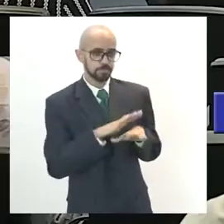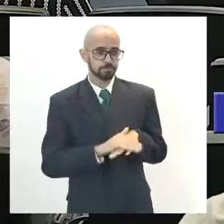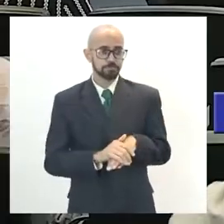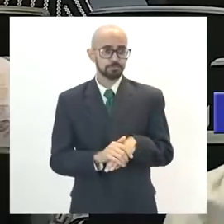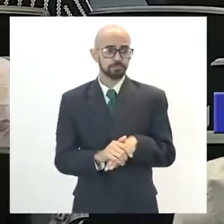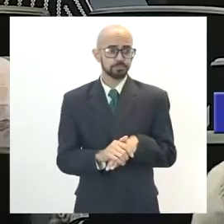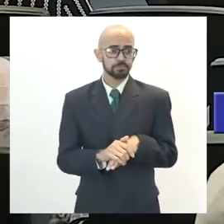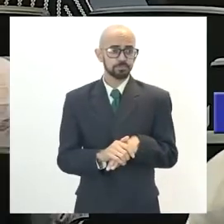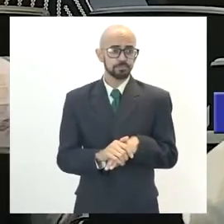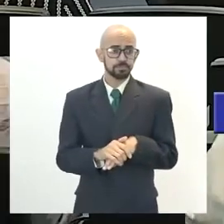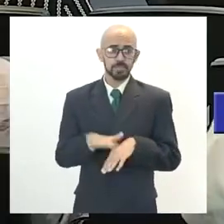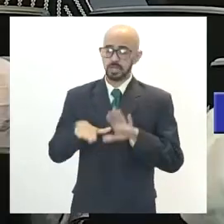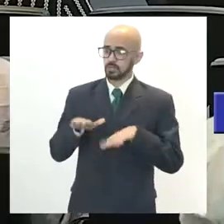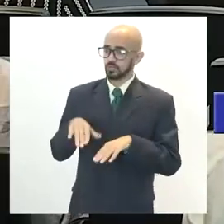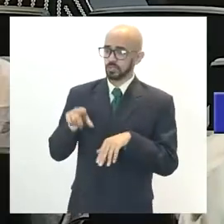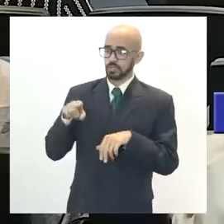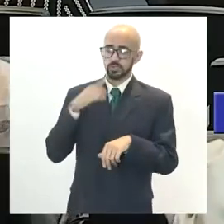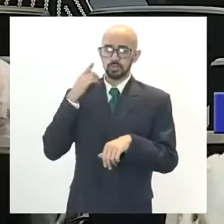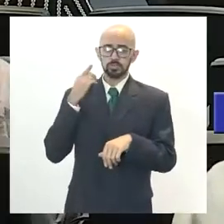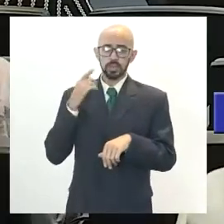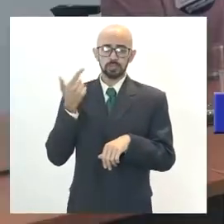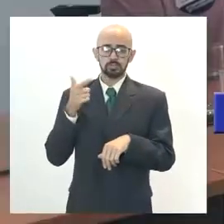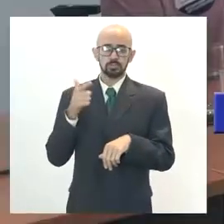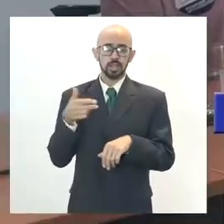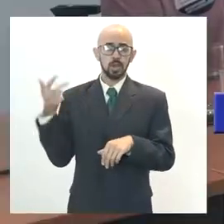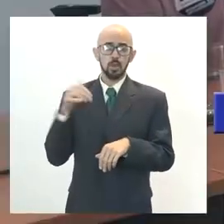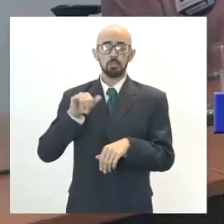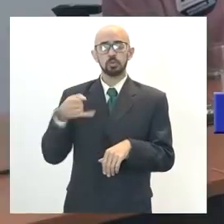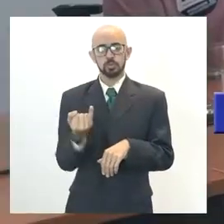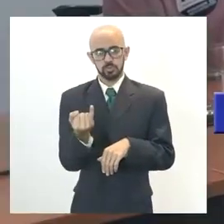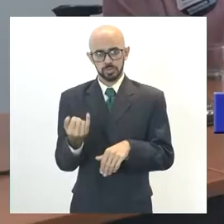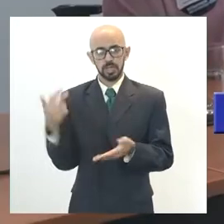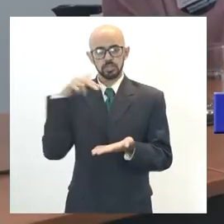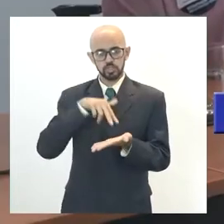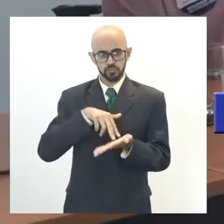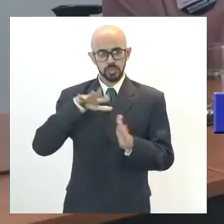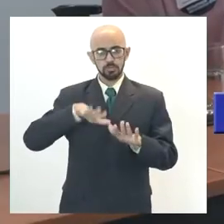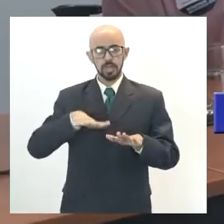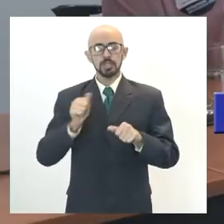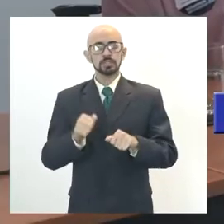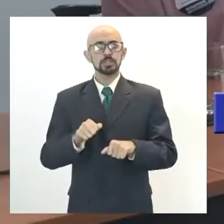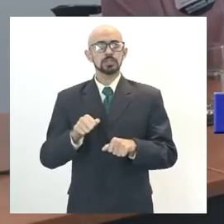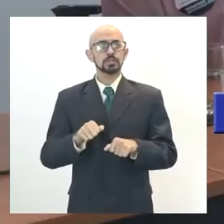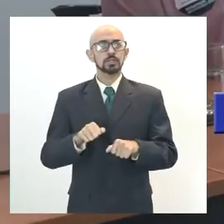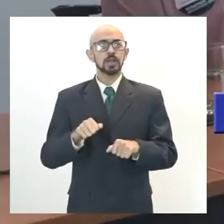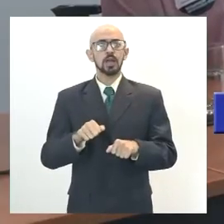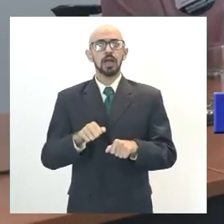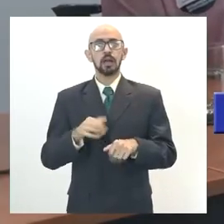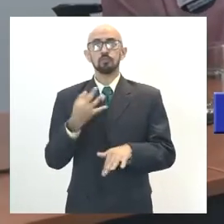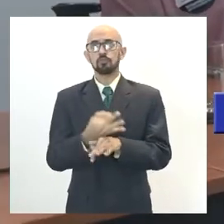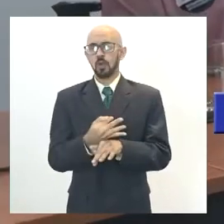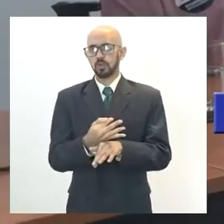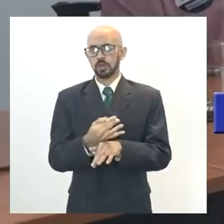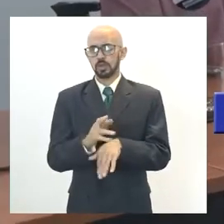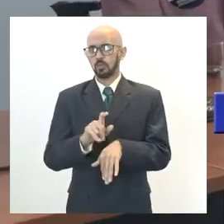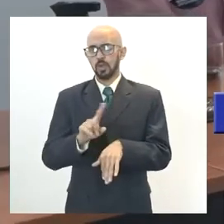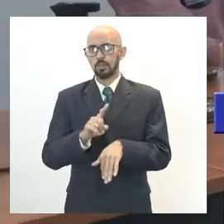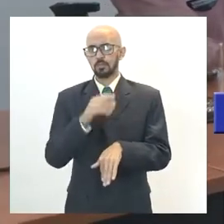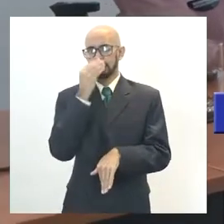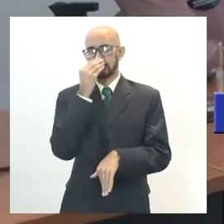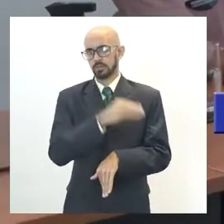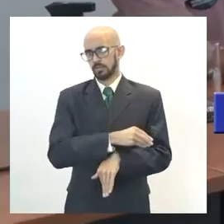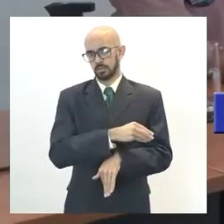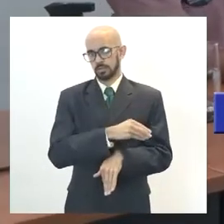tem a oportunidade de vir o fato de não estar presente não pode significar que seja desapreço ao e